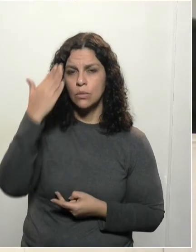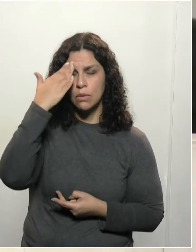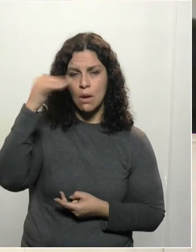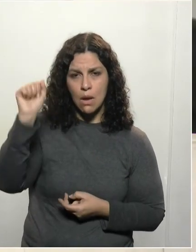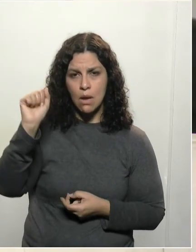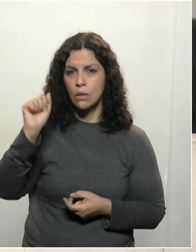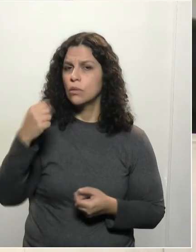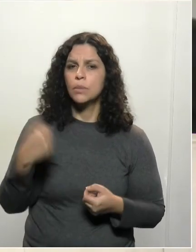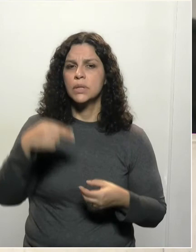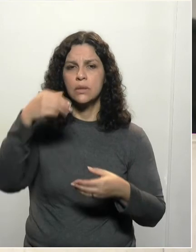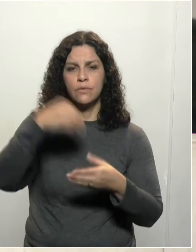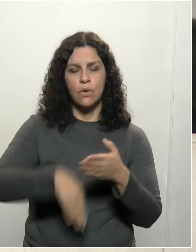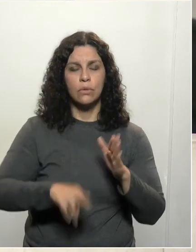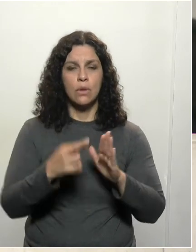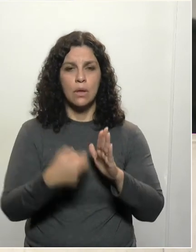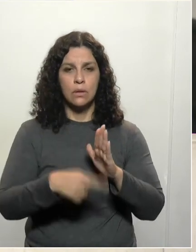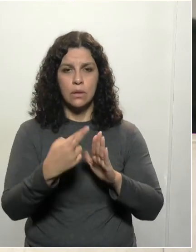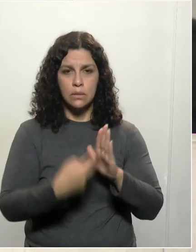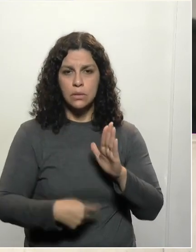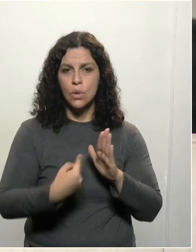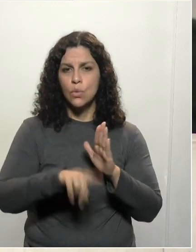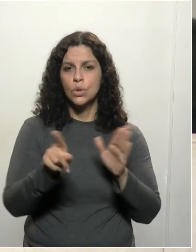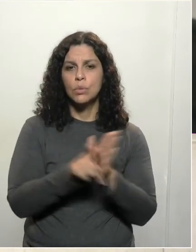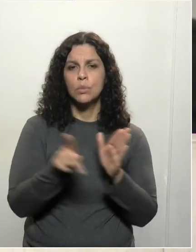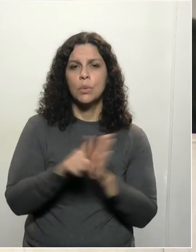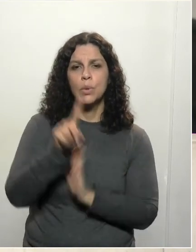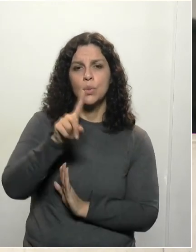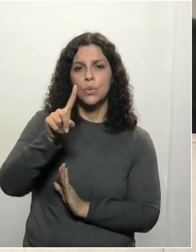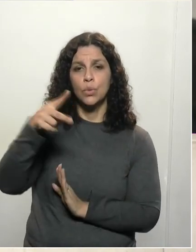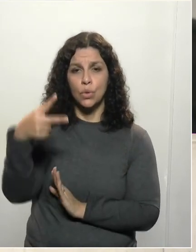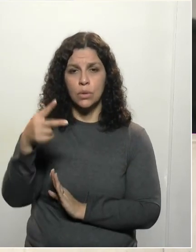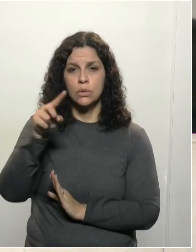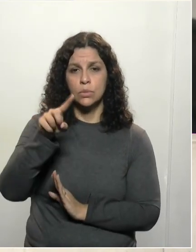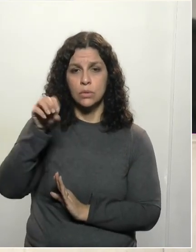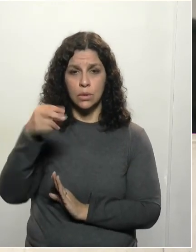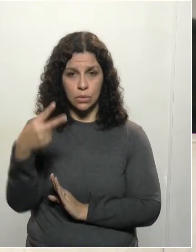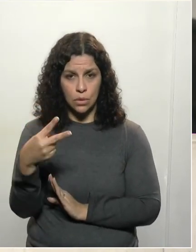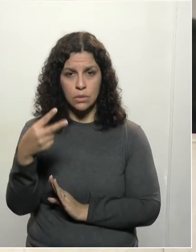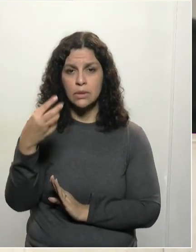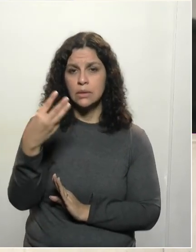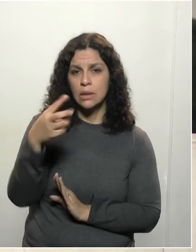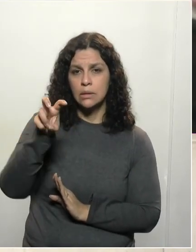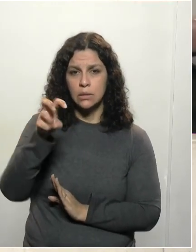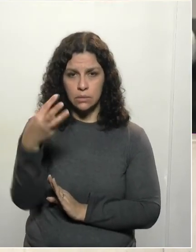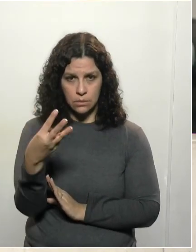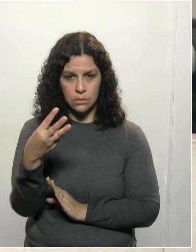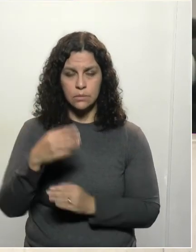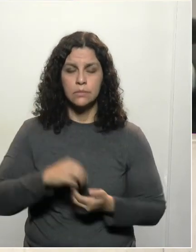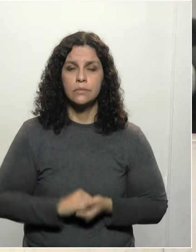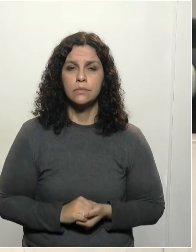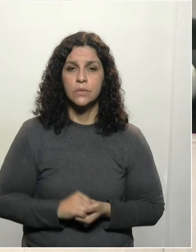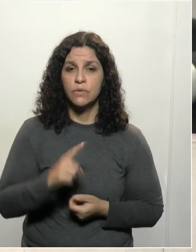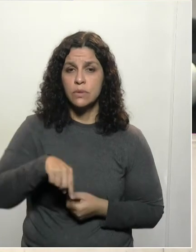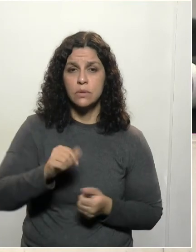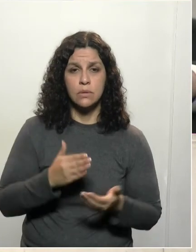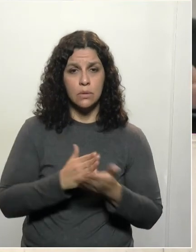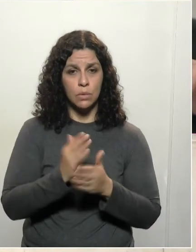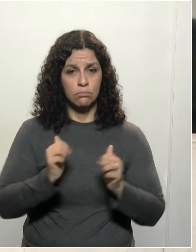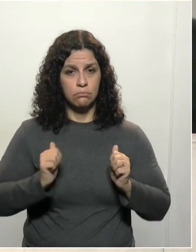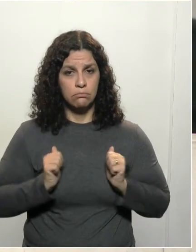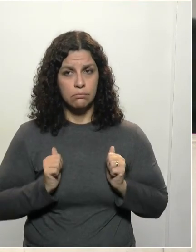dispensa de votação de redação final para o projeto de lei 112, 102 e 353. Deputados que